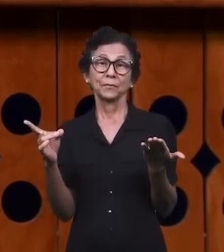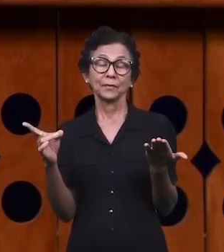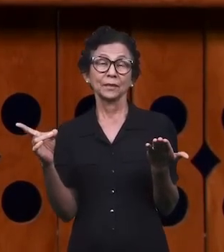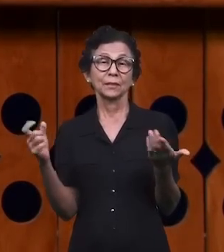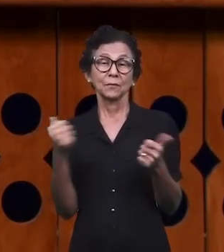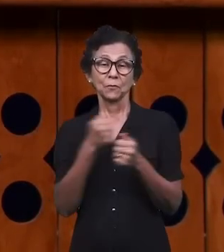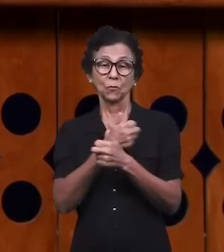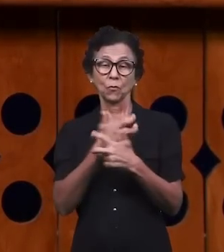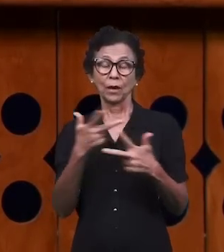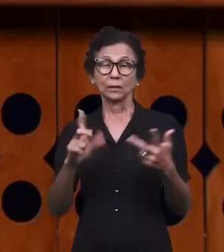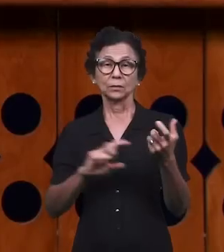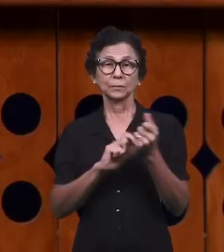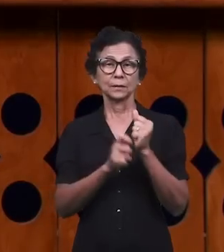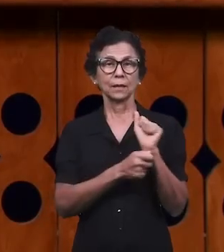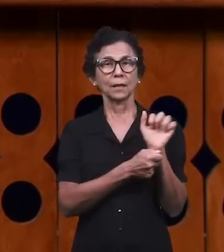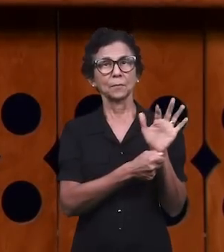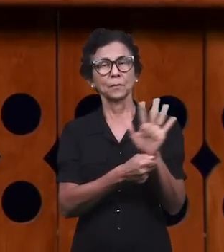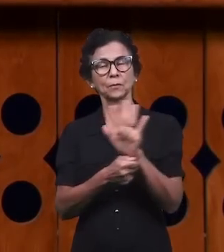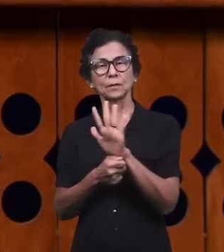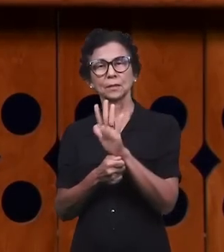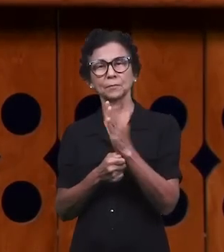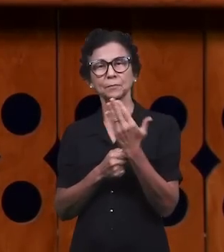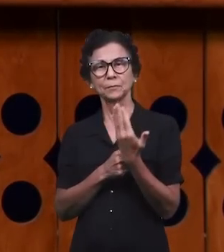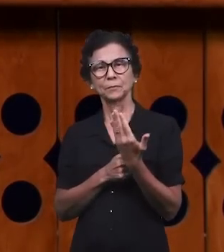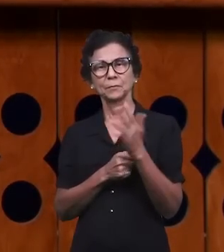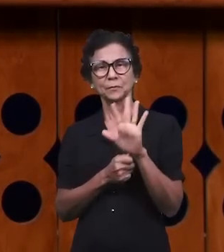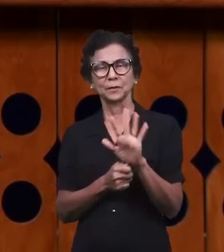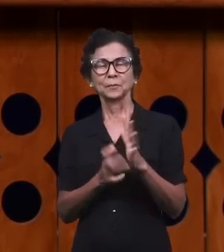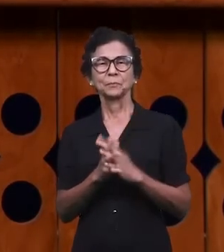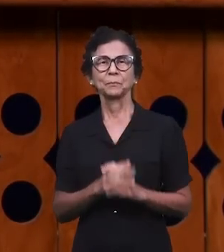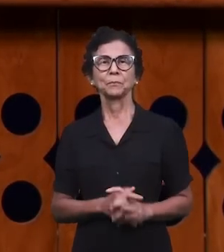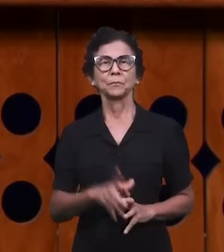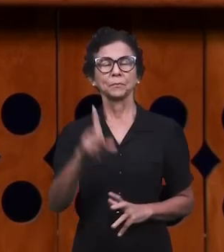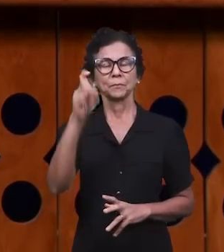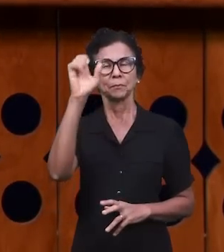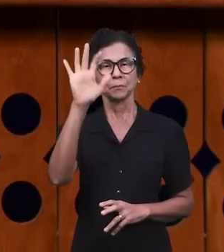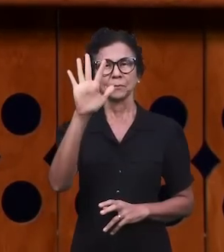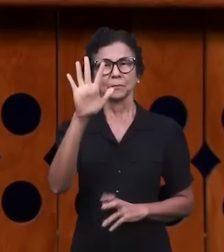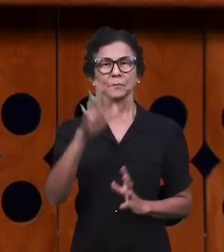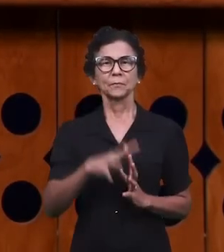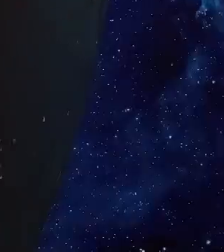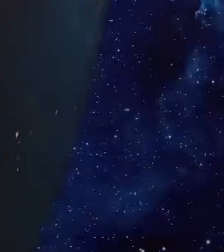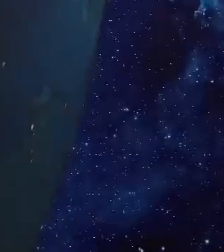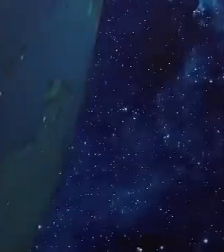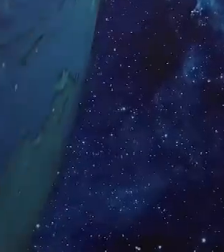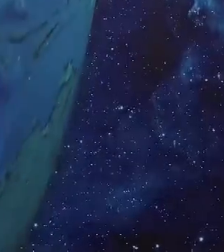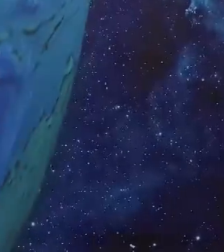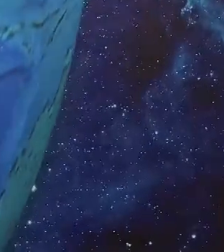mistérios para ser revelado para mim e para você nessa última hora. Que Deus possa te abençoar.